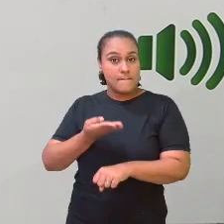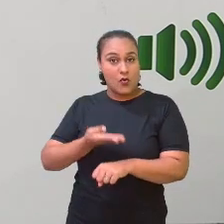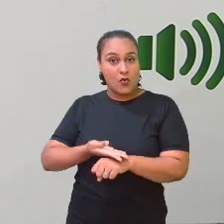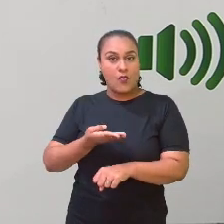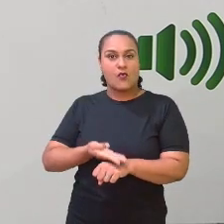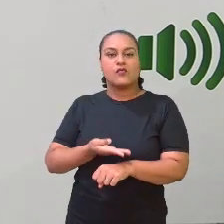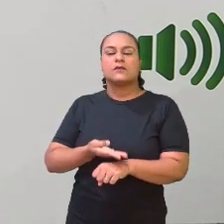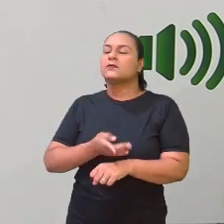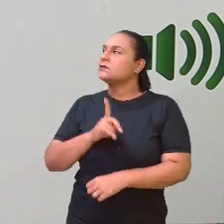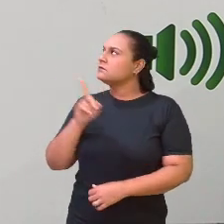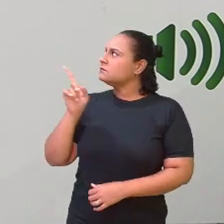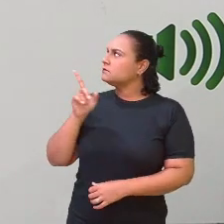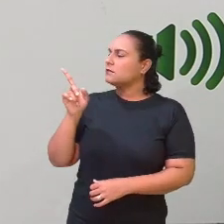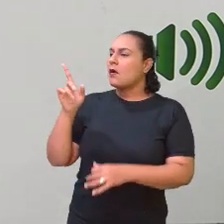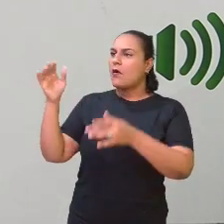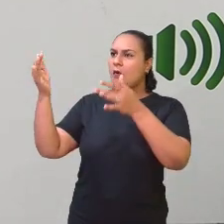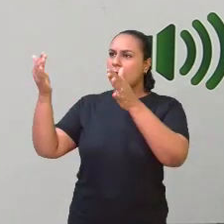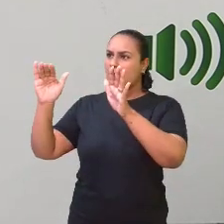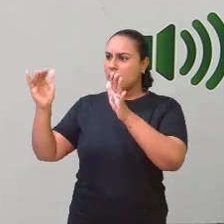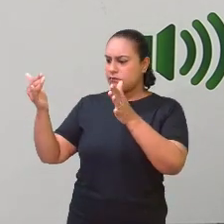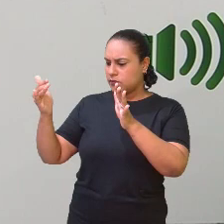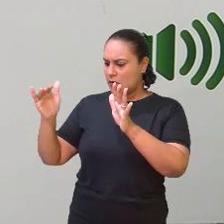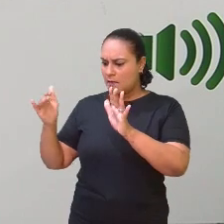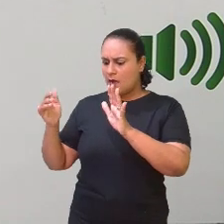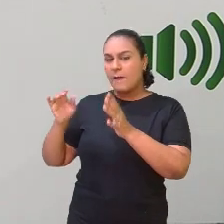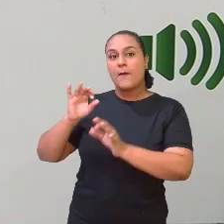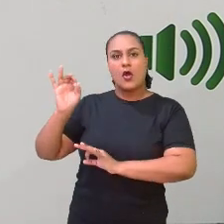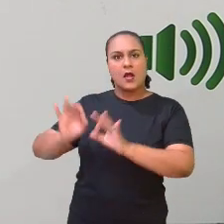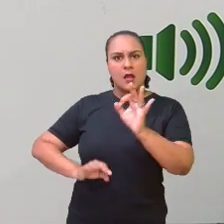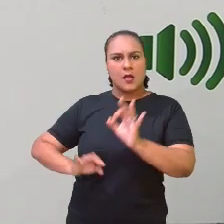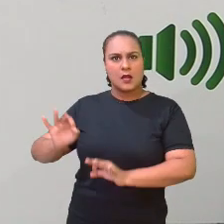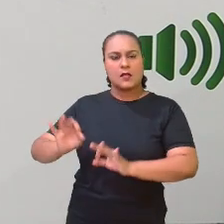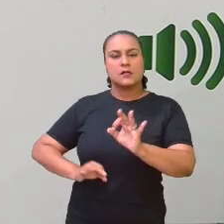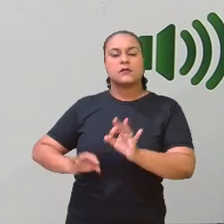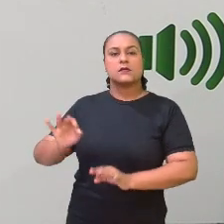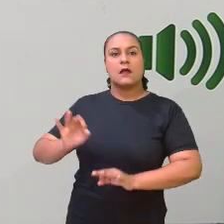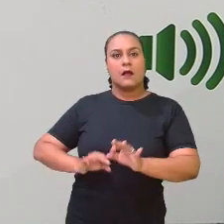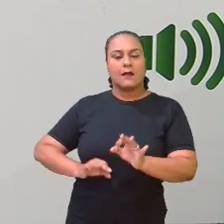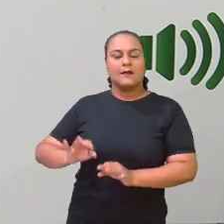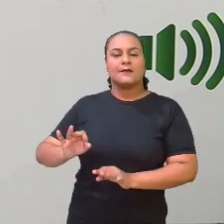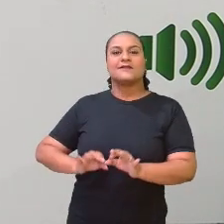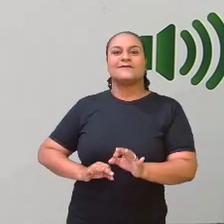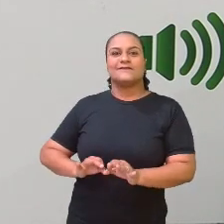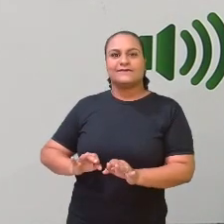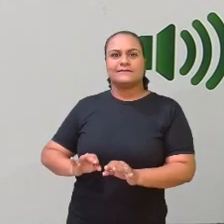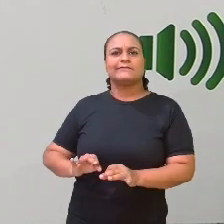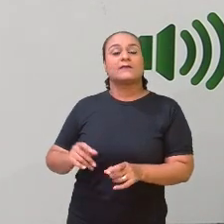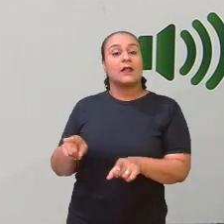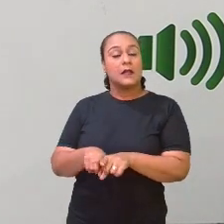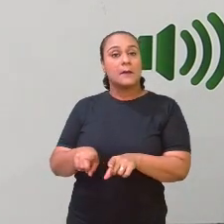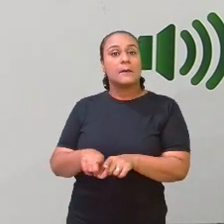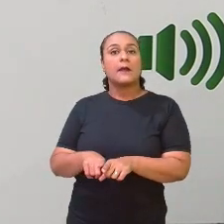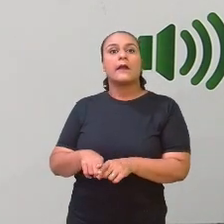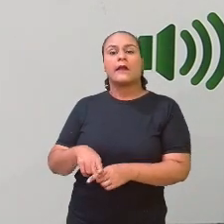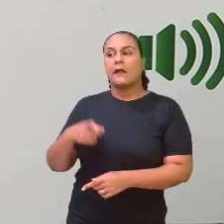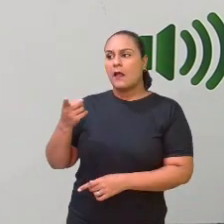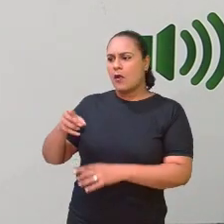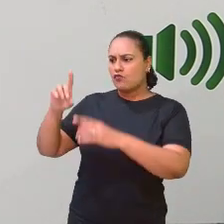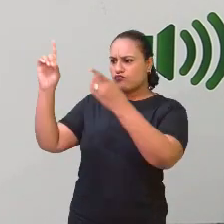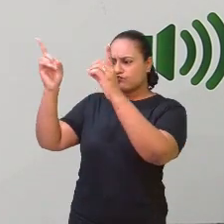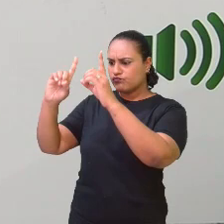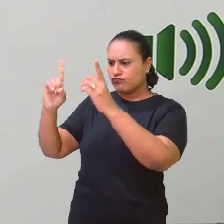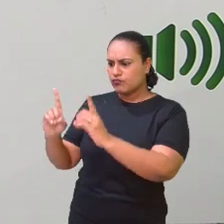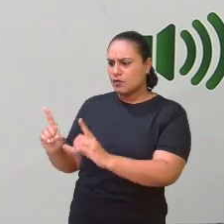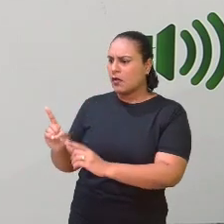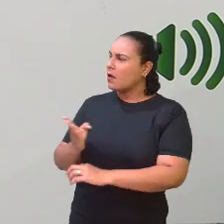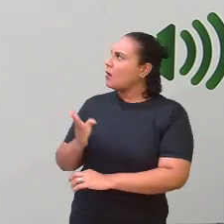é uma escultura muito bonita, muito bem trabalhada, do faraó, que, como eu falei antes, era também tido como uma divindade, ele é